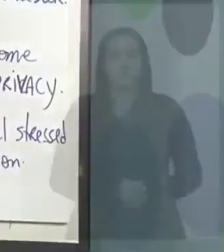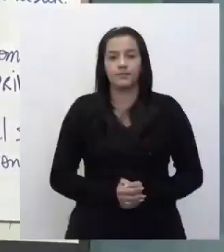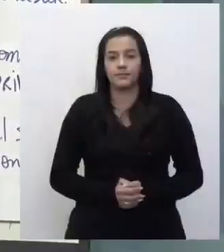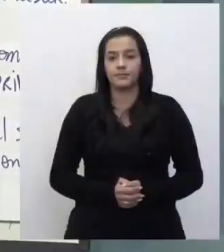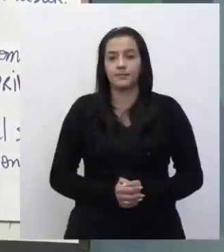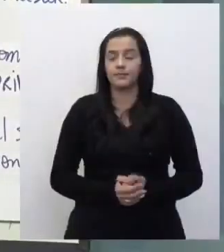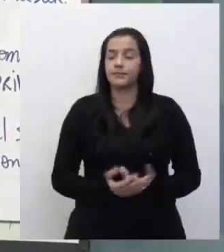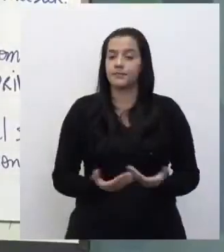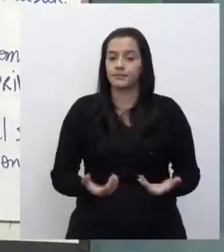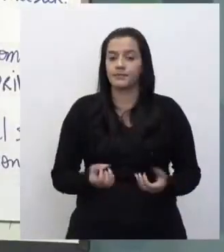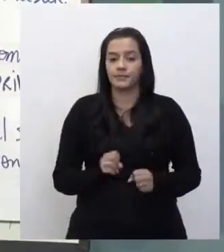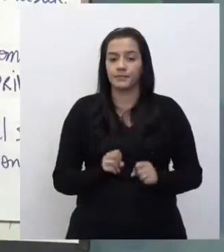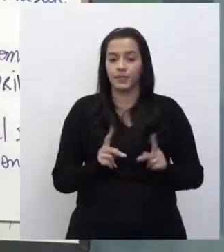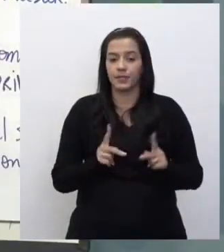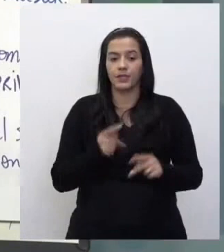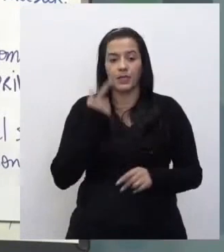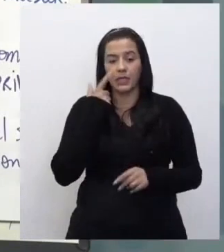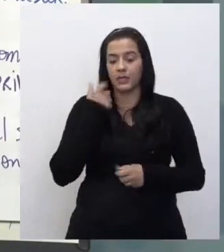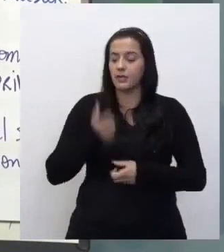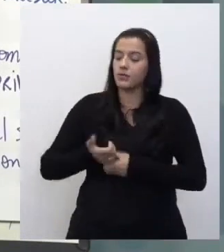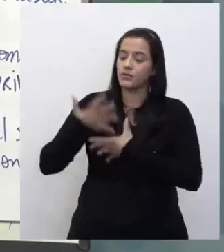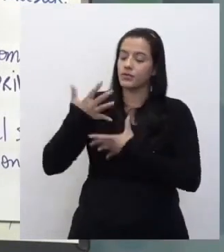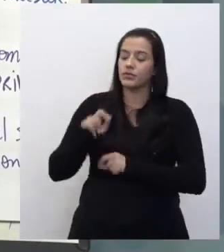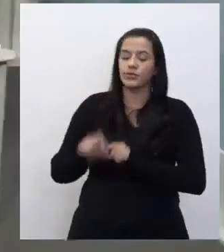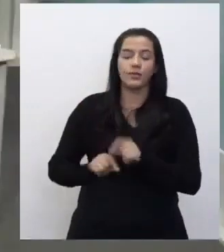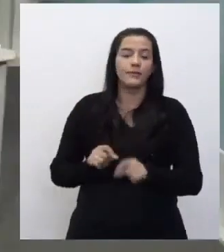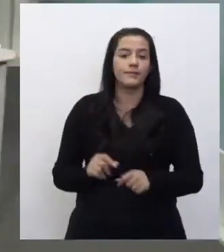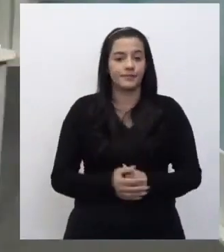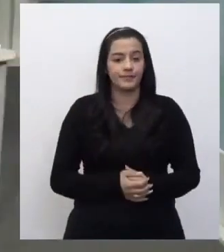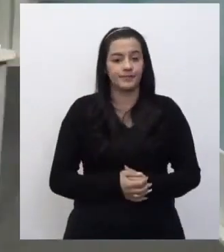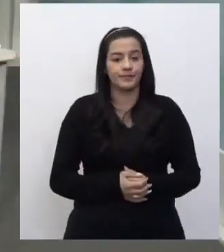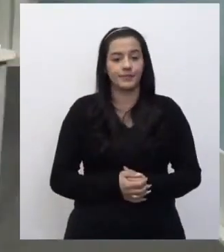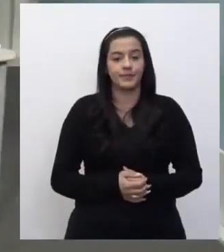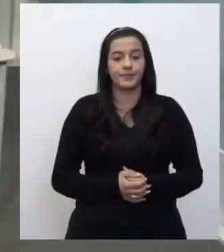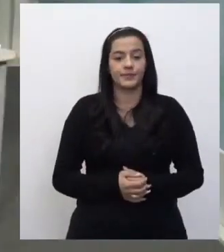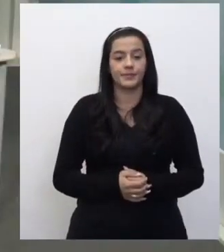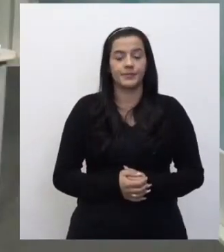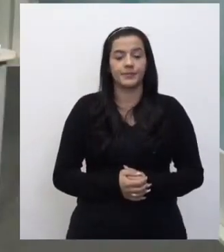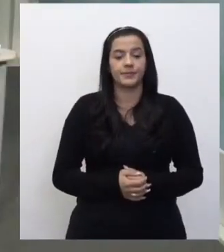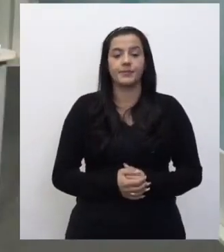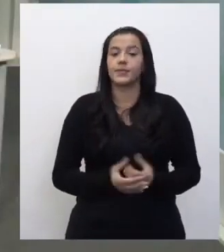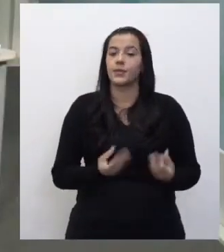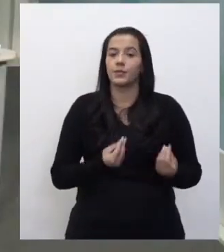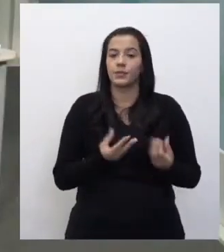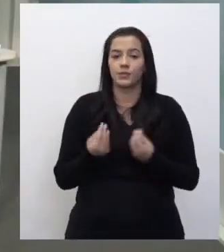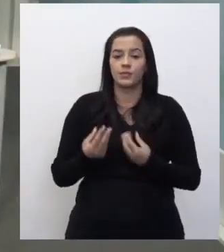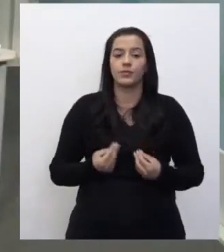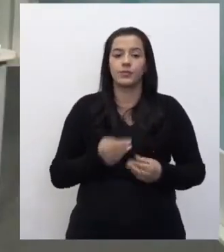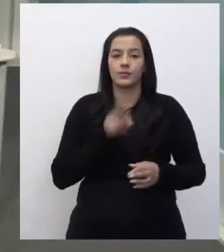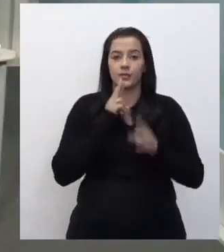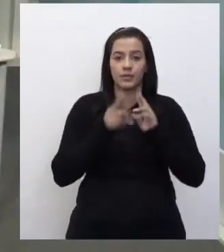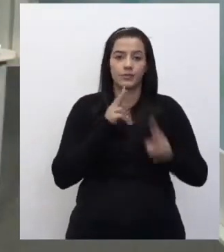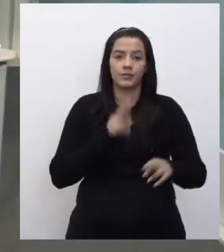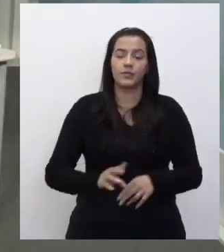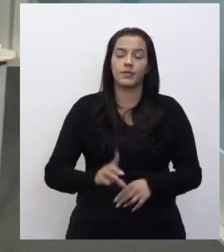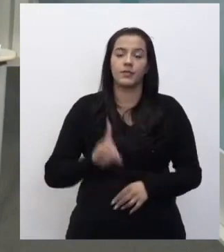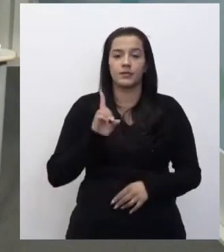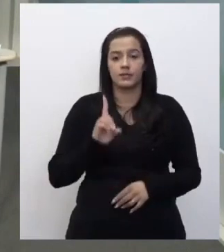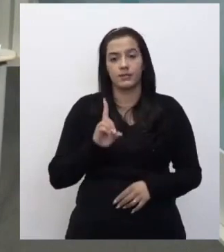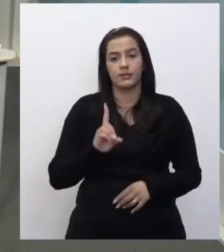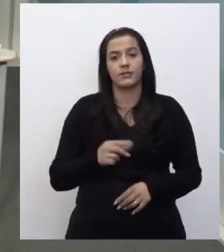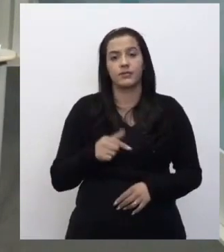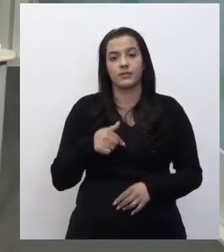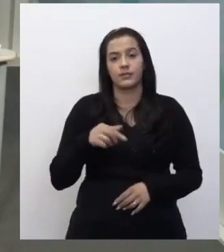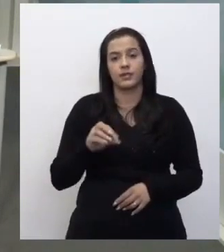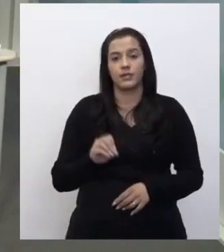Então, estamos aqui. Ed, o que apareceu aí no chat para a gente? Ok, most answers are about letter D. A maioria respondeu sobre a letra D. D, uns 70%